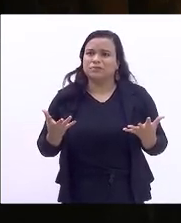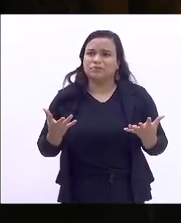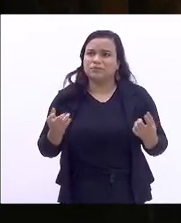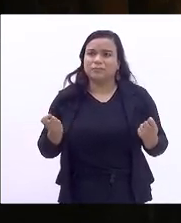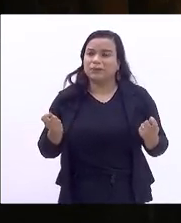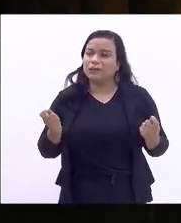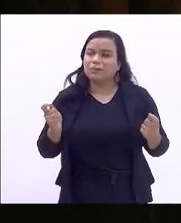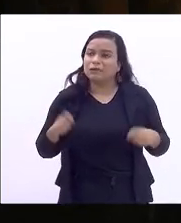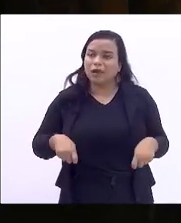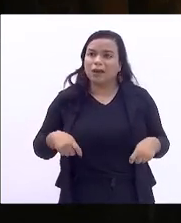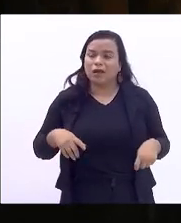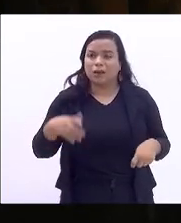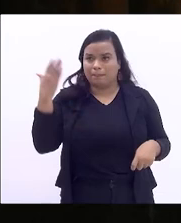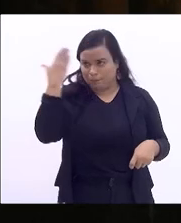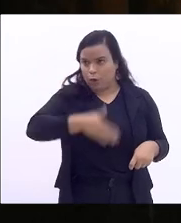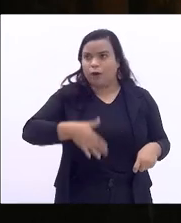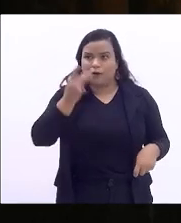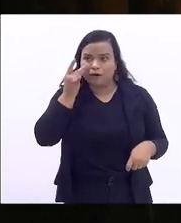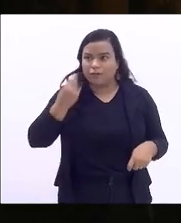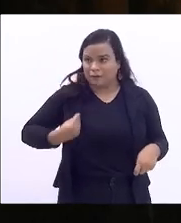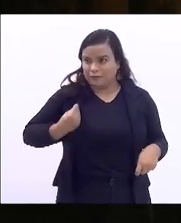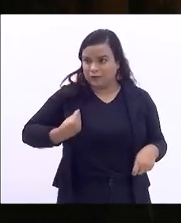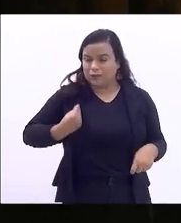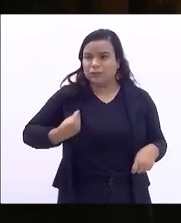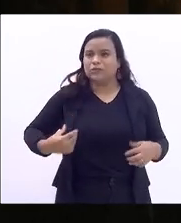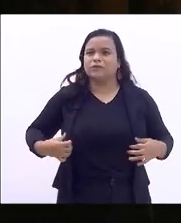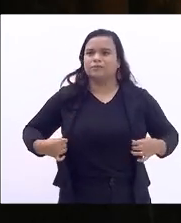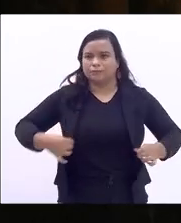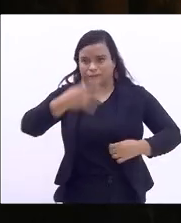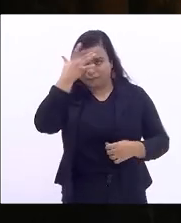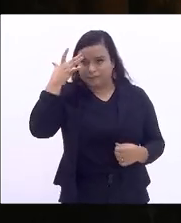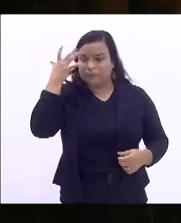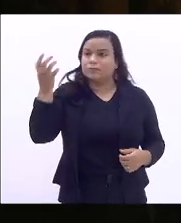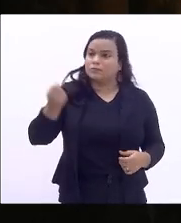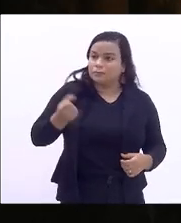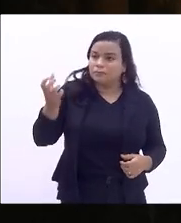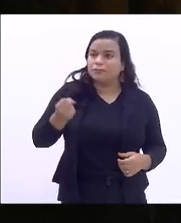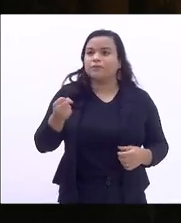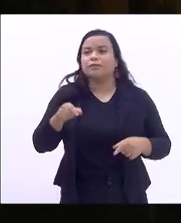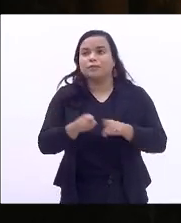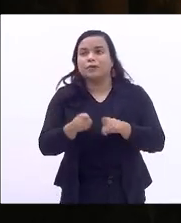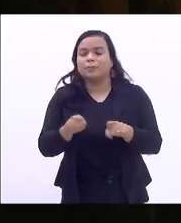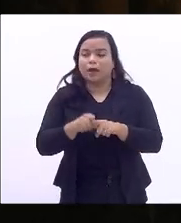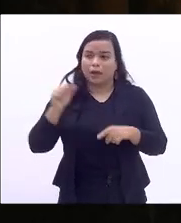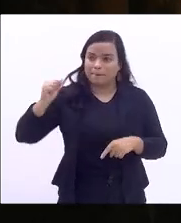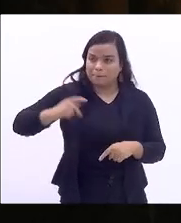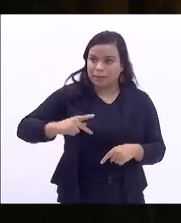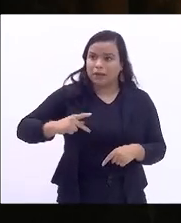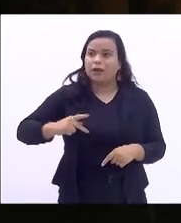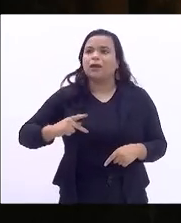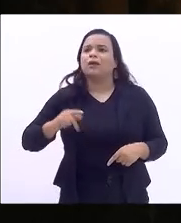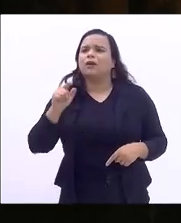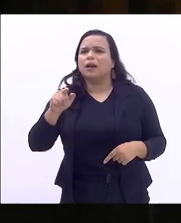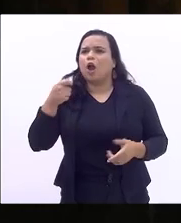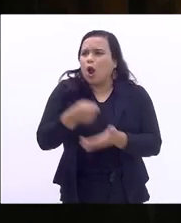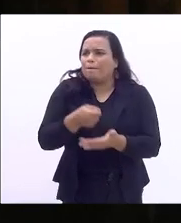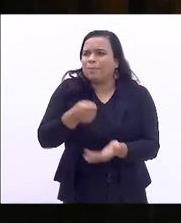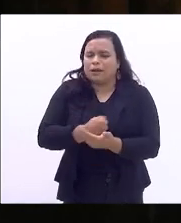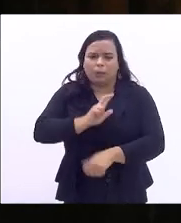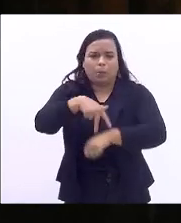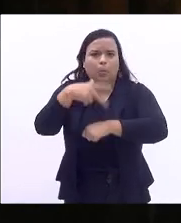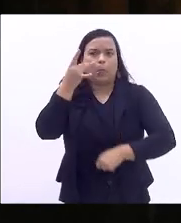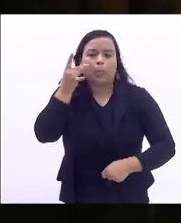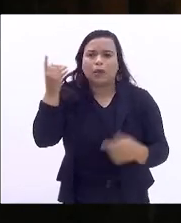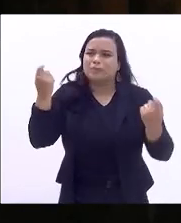obtenção dessa prova de vida desse aposentados e pensionistas sem que eles fossem obrigados a estarem